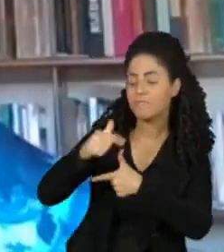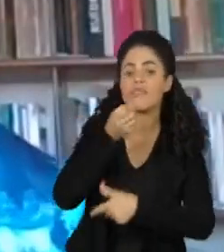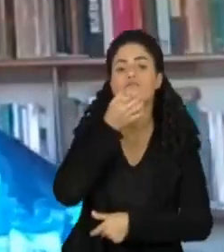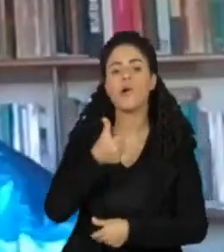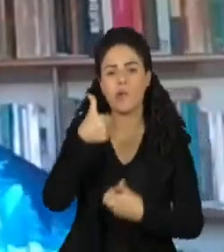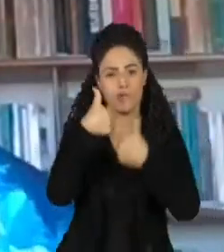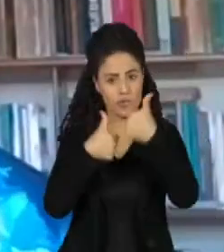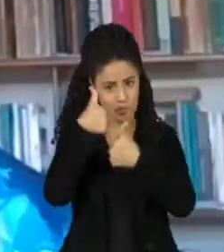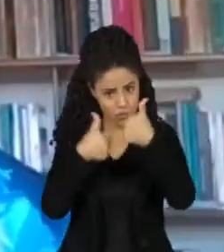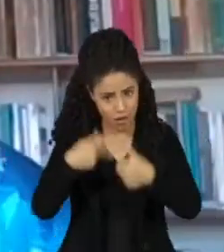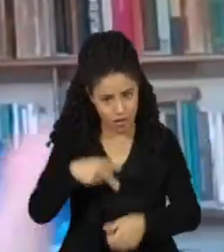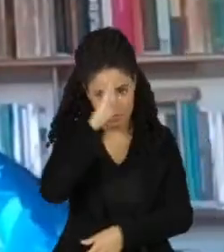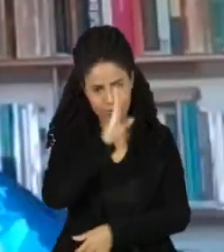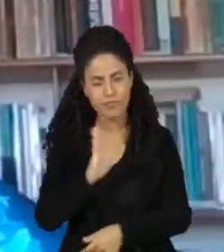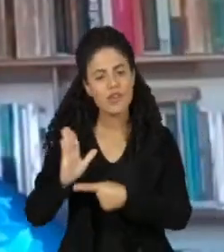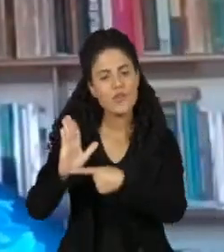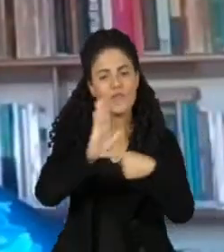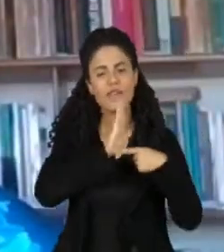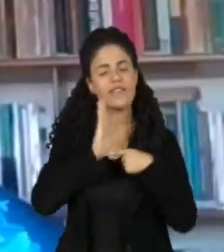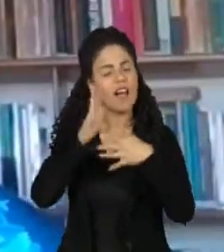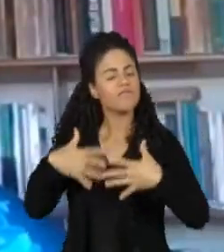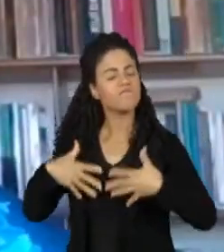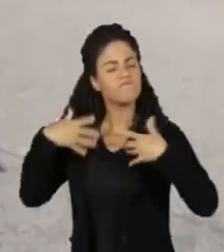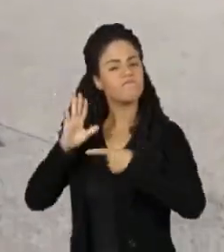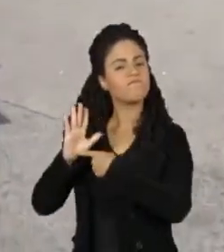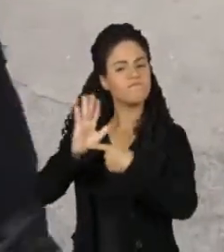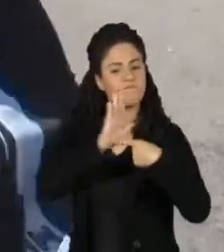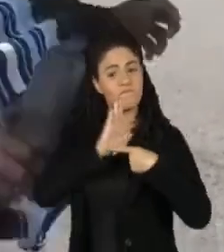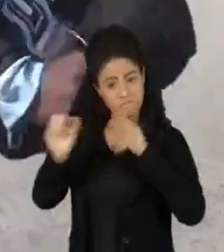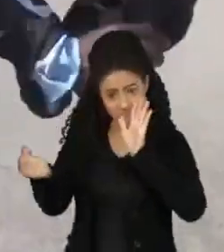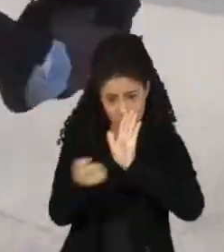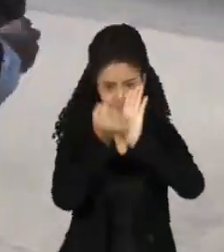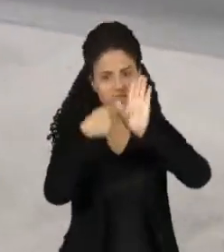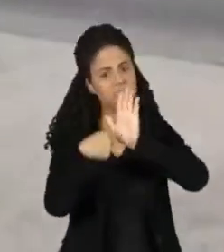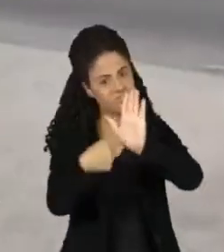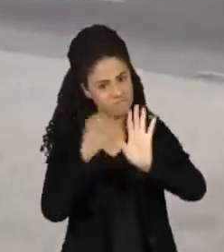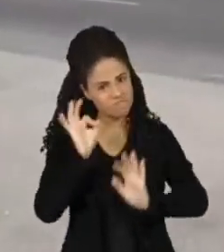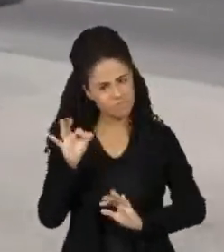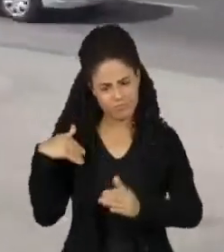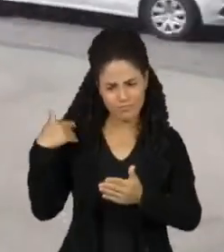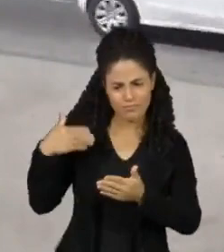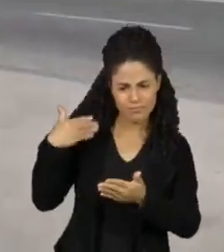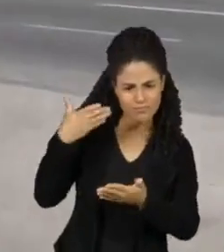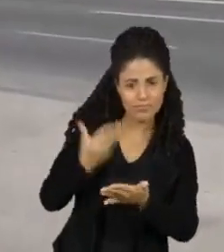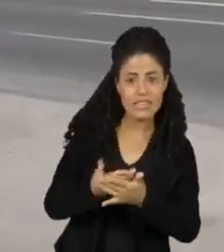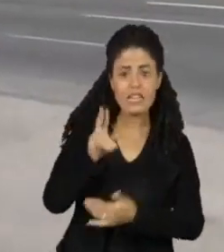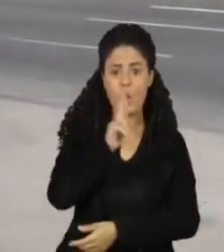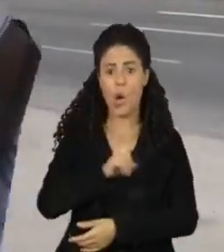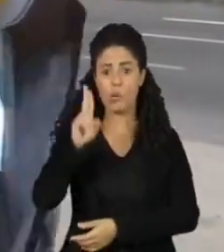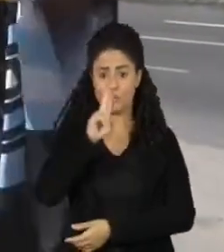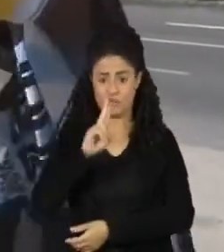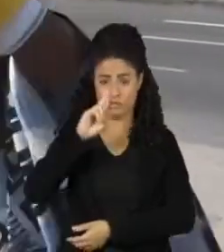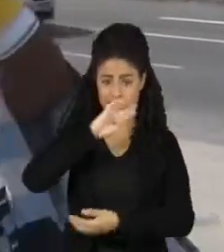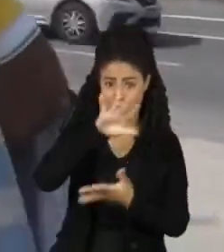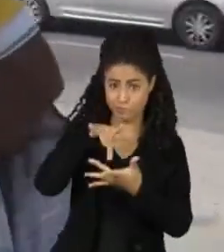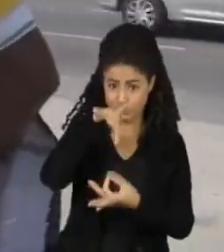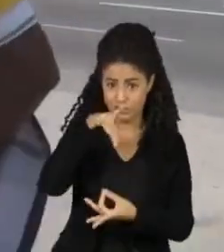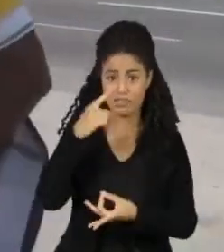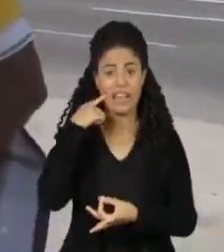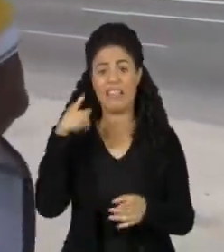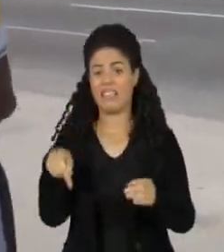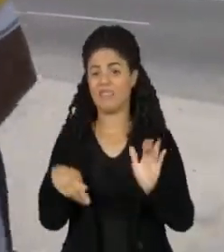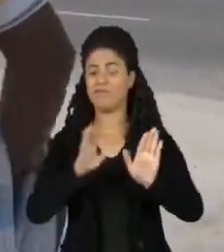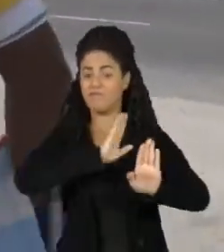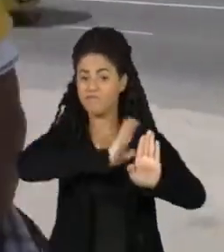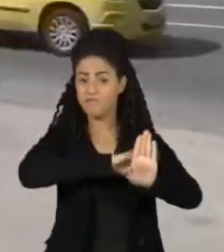que é o futebol para expressar a nossa identidade nacional embora nos últimos anos venha sendo usada para definir posicionamento político